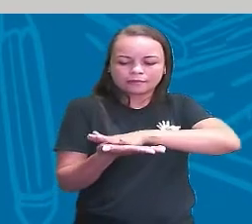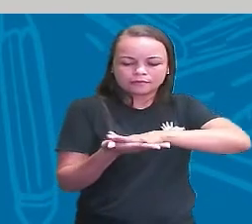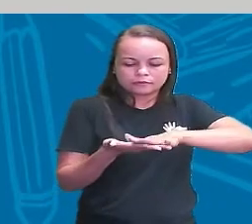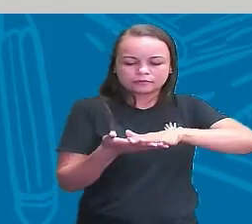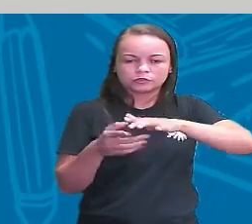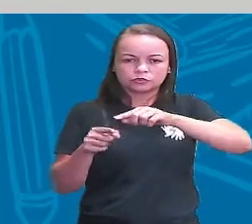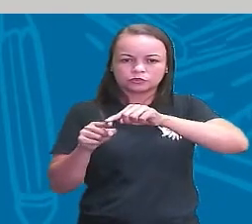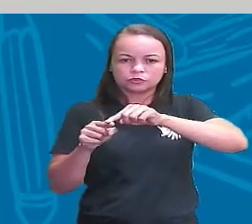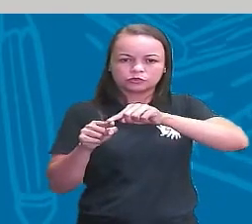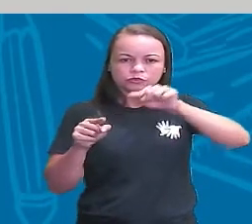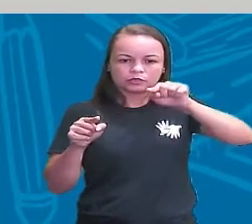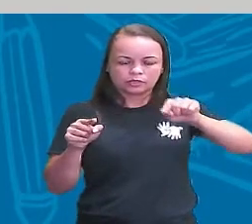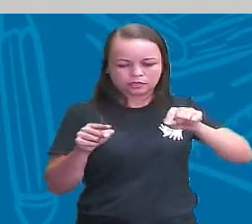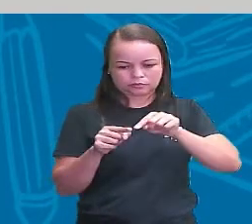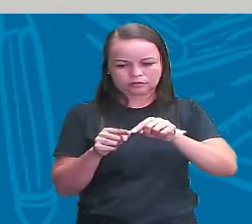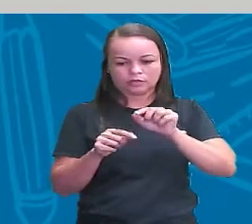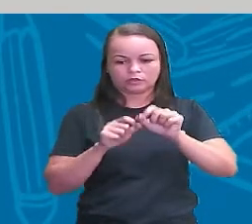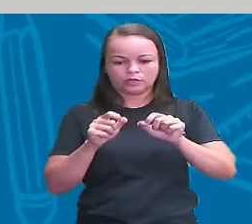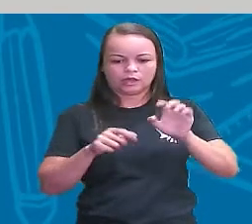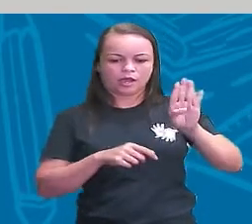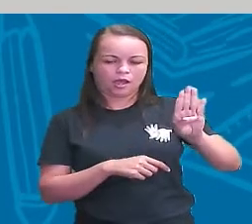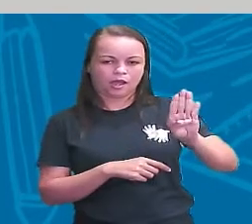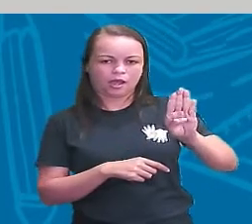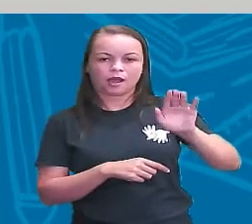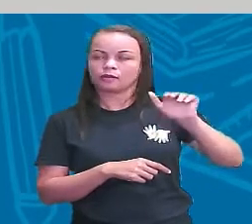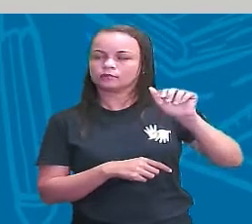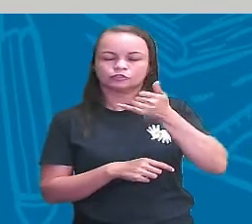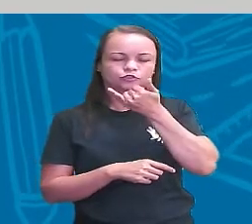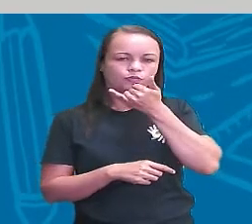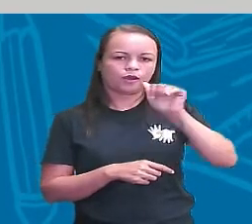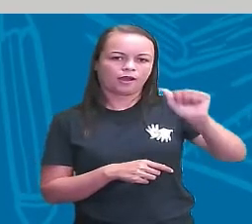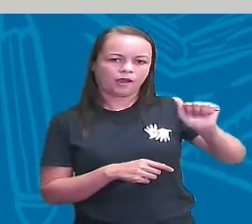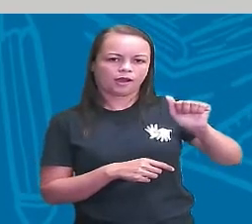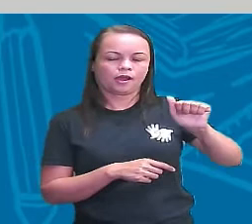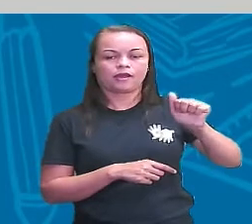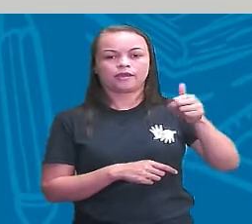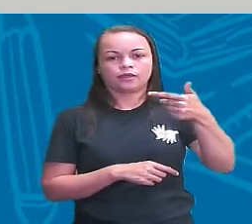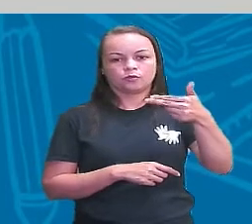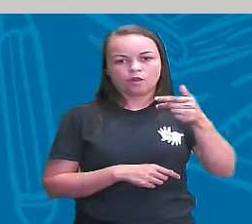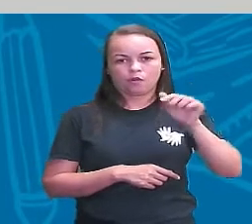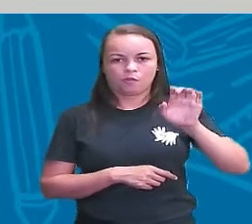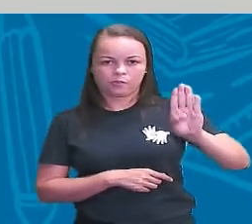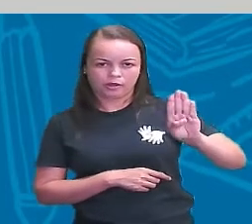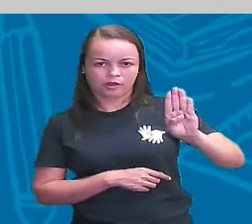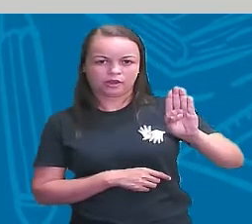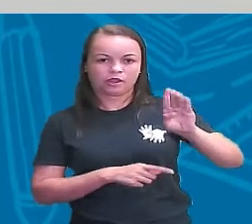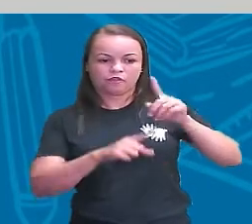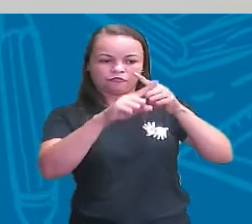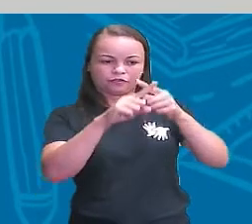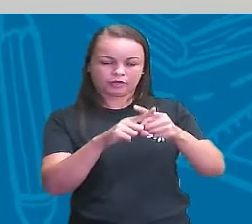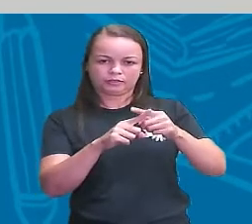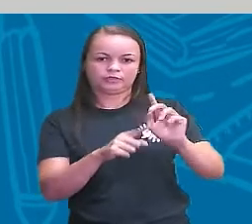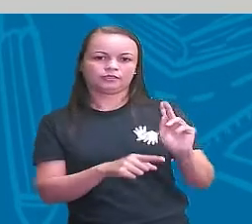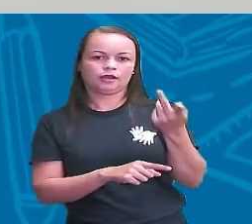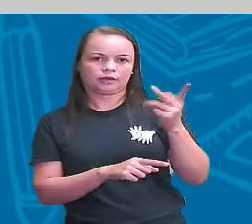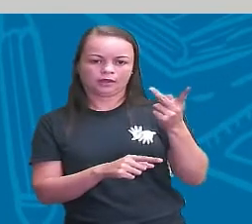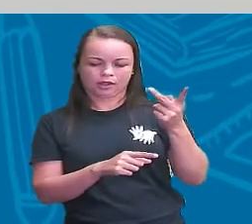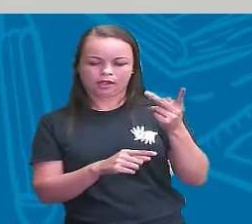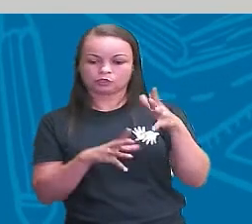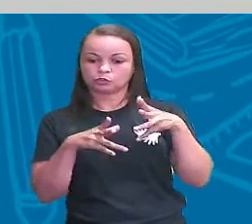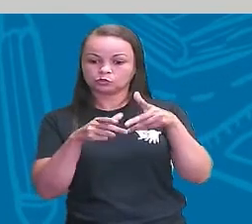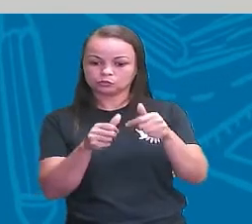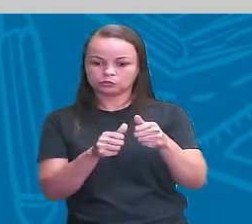A é igual a B vezes H, tudo isso sobre 2. Esse B está